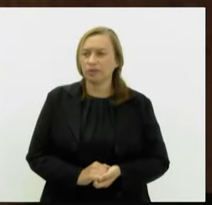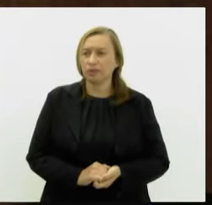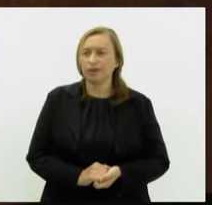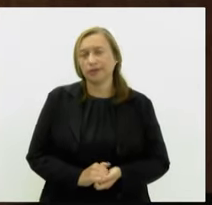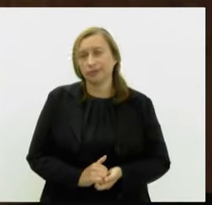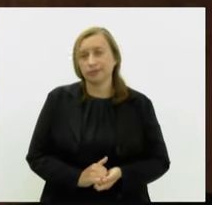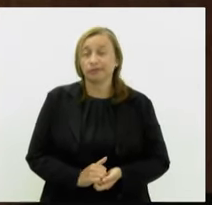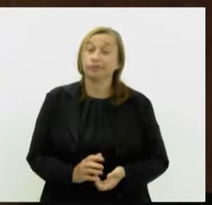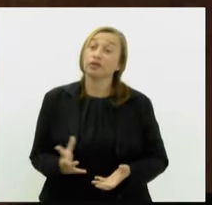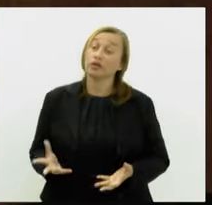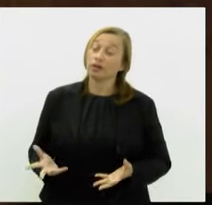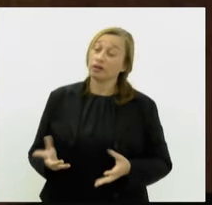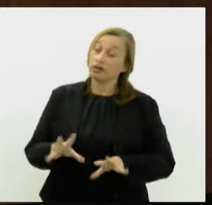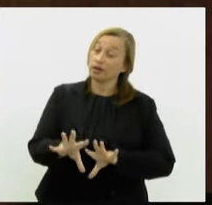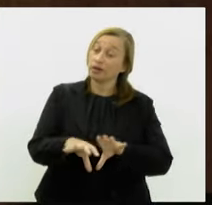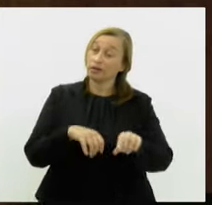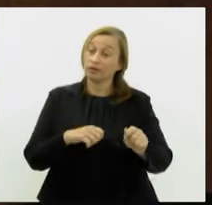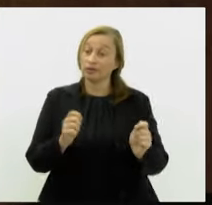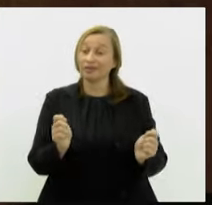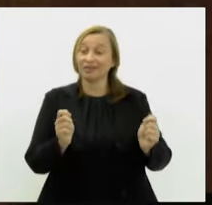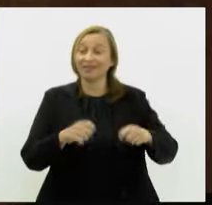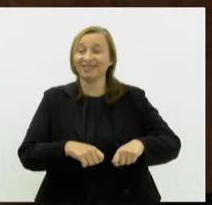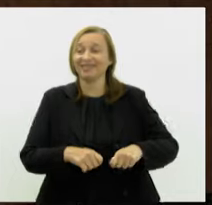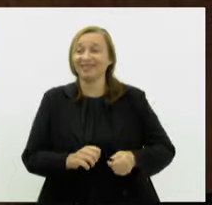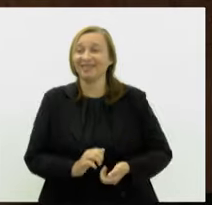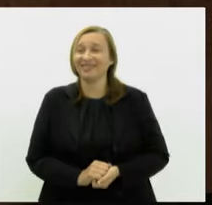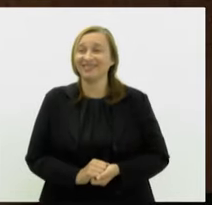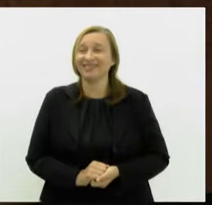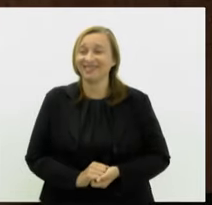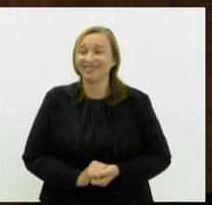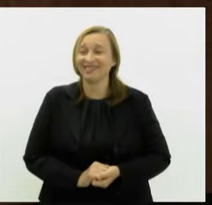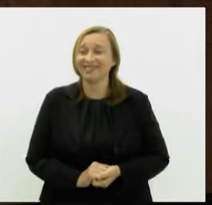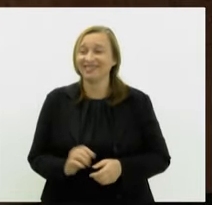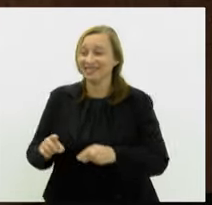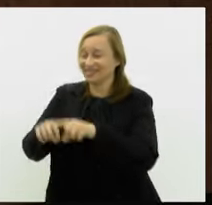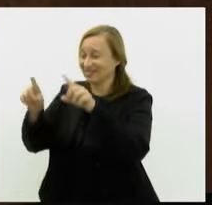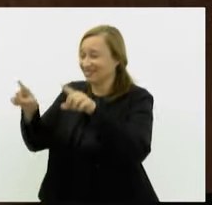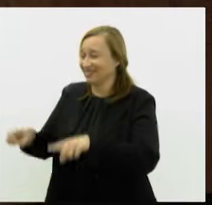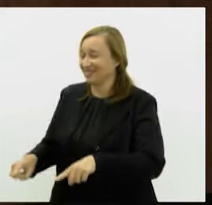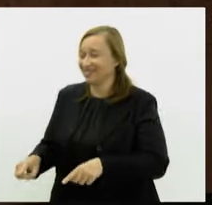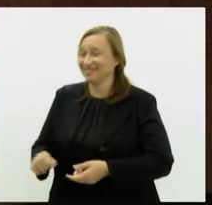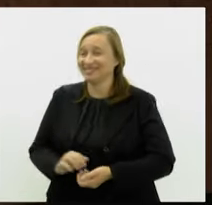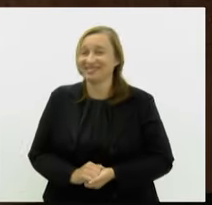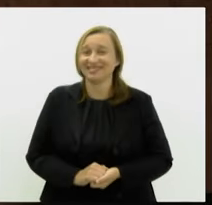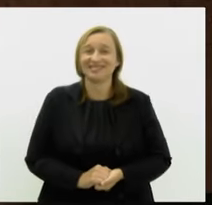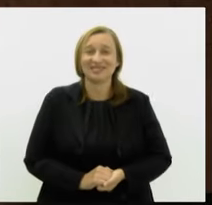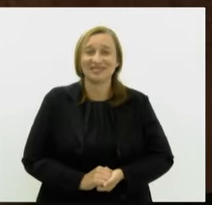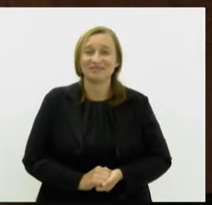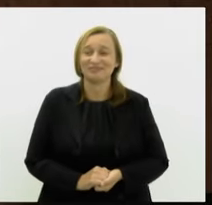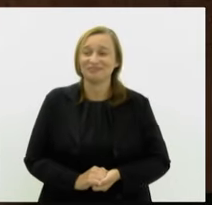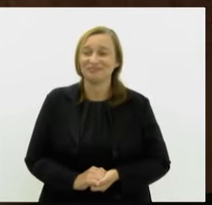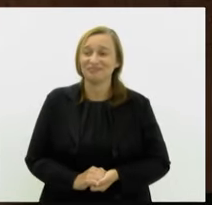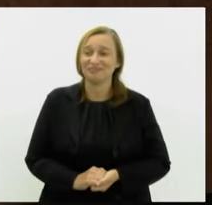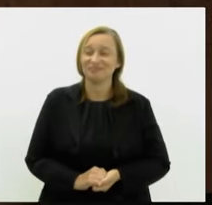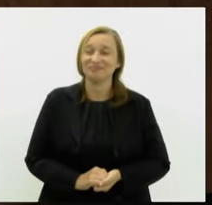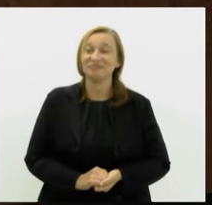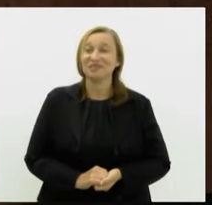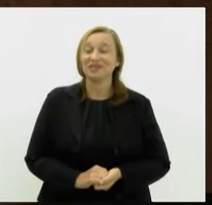uma qualificação do funcionário, uma qualificação das pessoas que vão